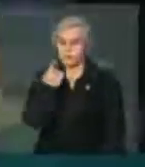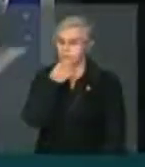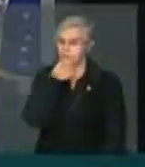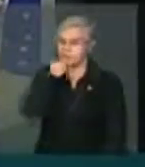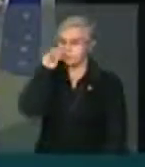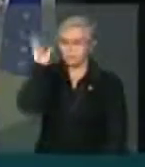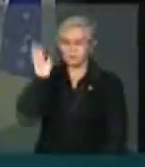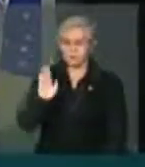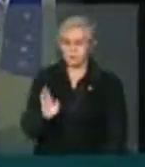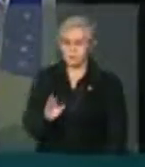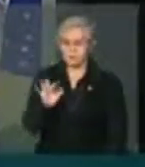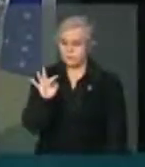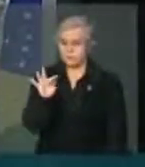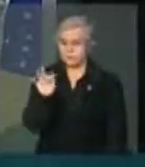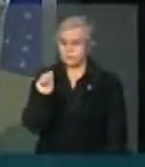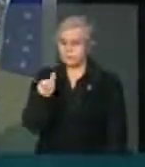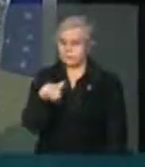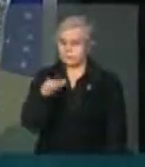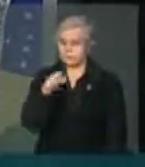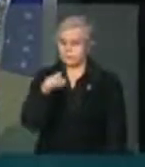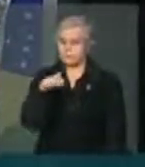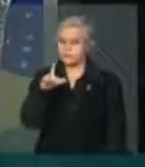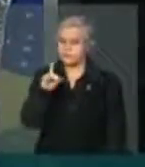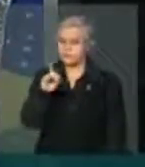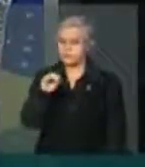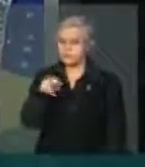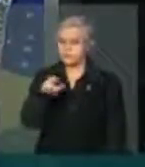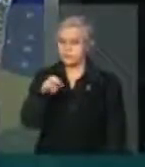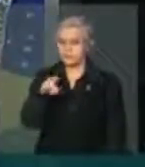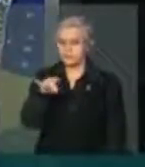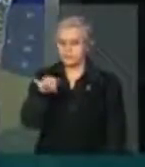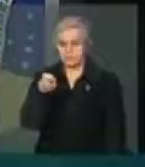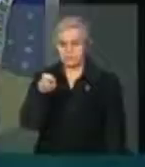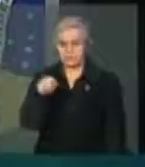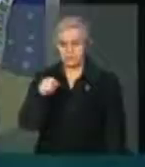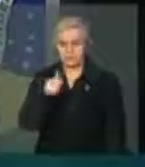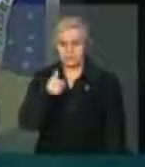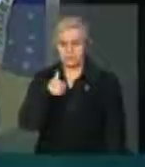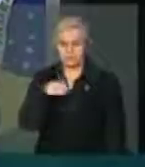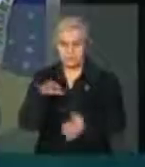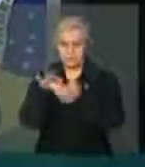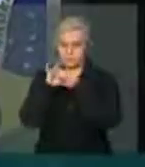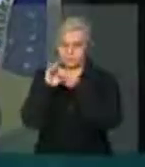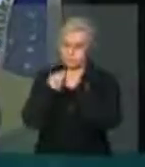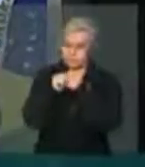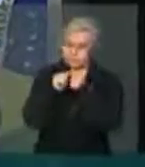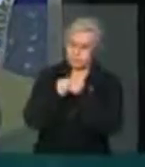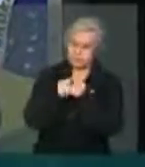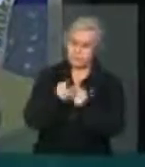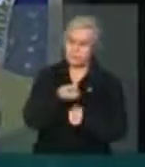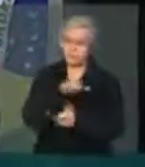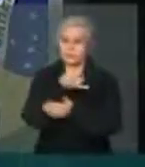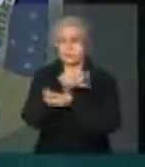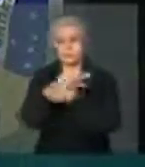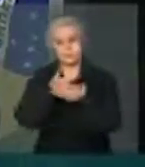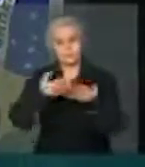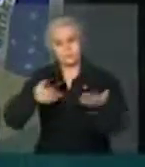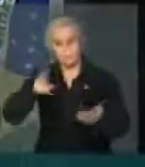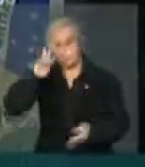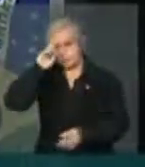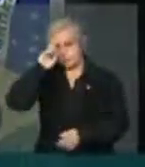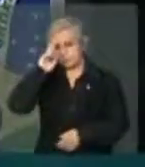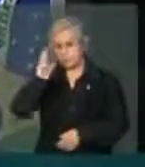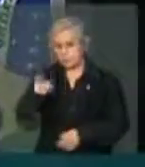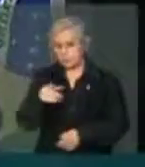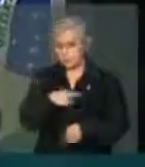brasileiro Tancredo Neves. Eu me associo a essa data por várias razões. Primeiro, por ter